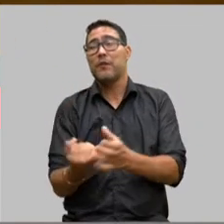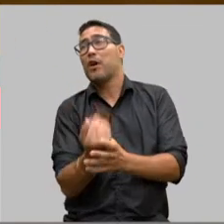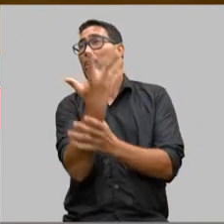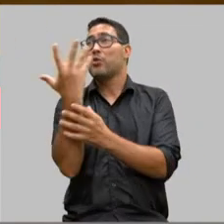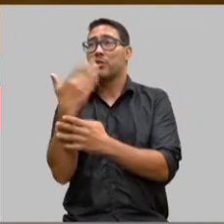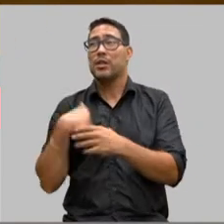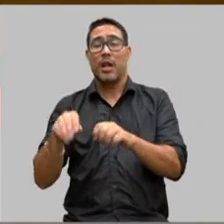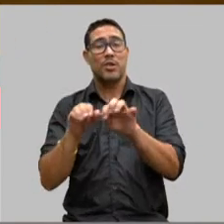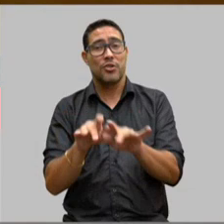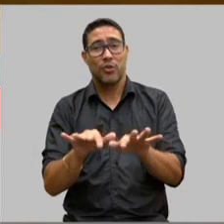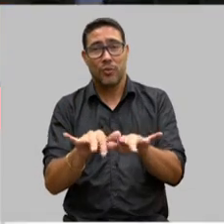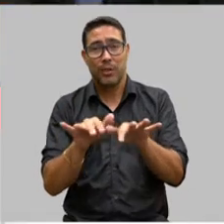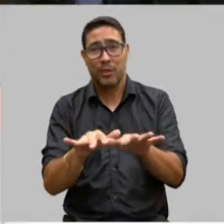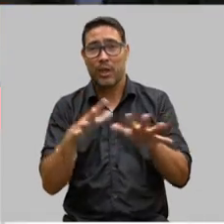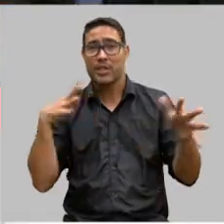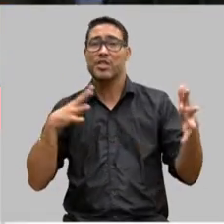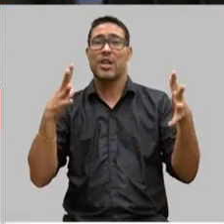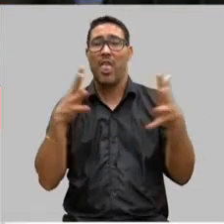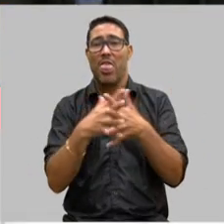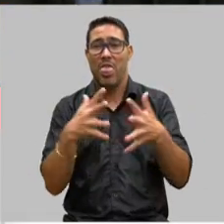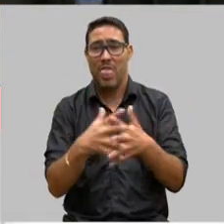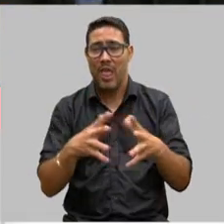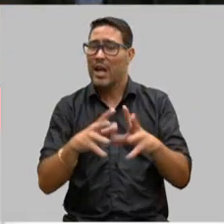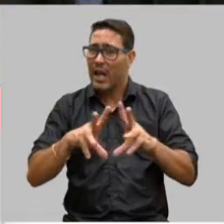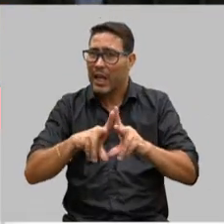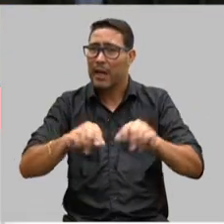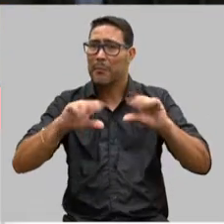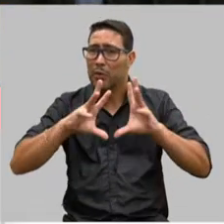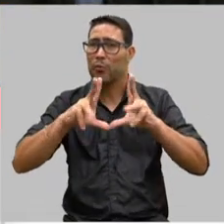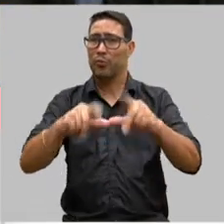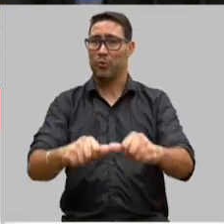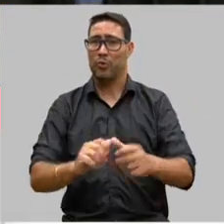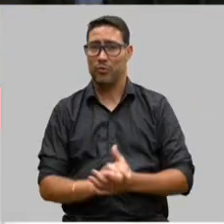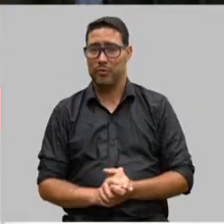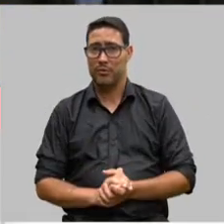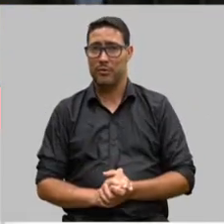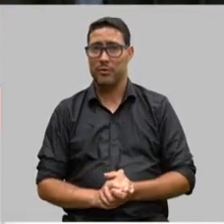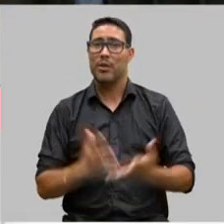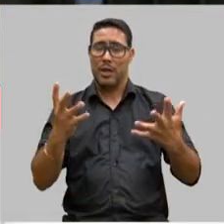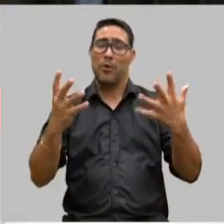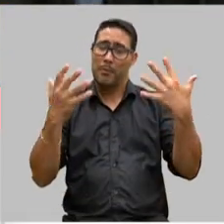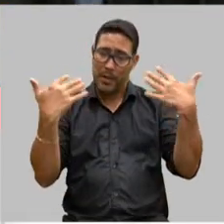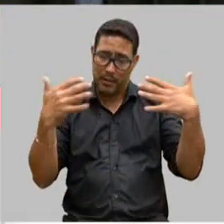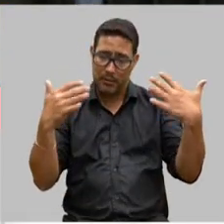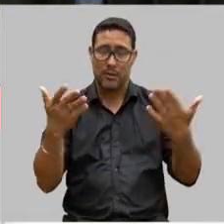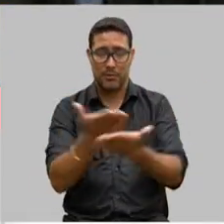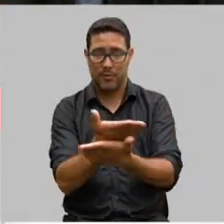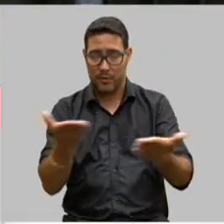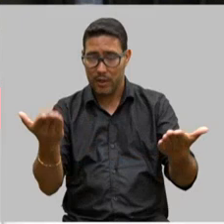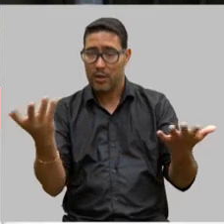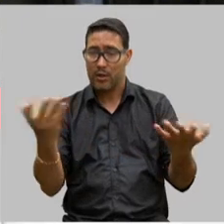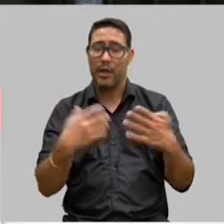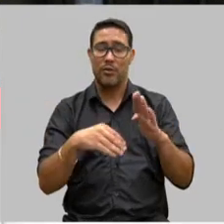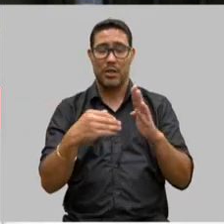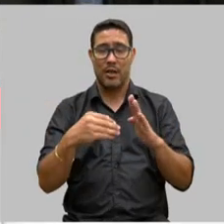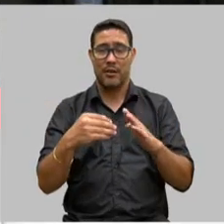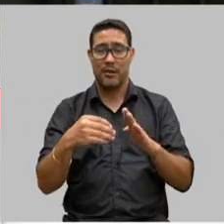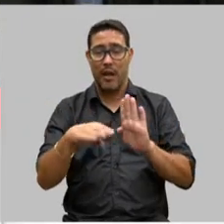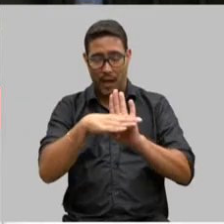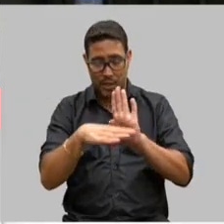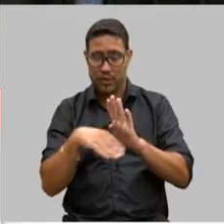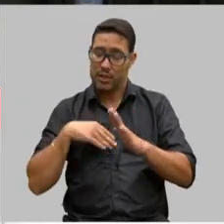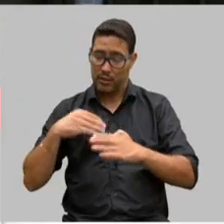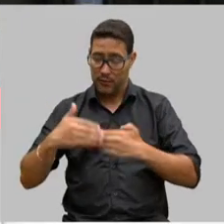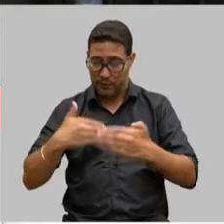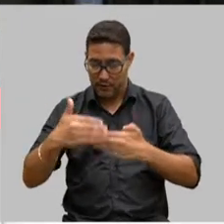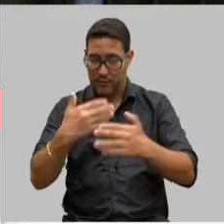com tudo. Então, assim, vamos criar realmente, eu quero parabenizá-lo, e quero que essa agenda avance, para a gente criar aqui